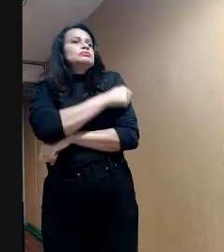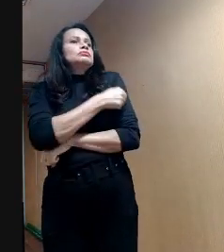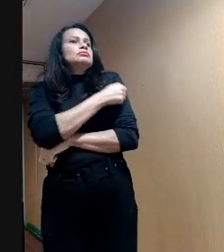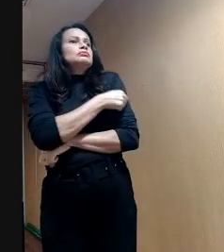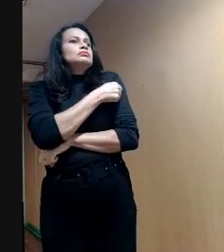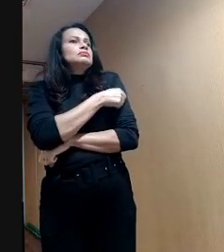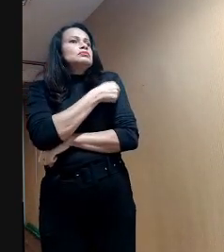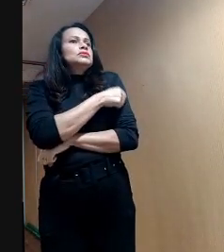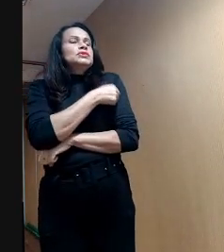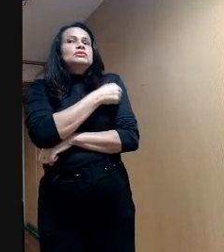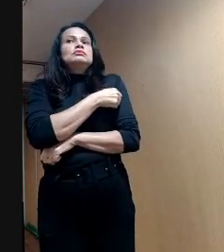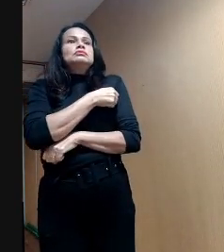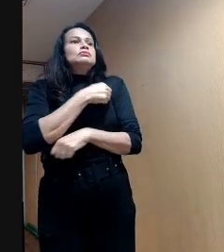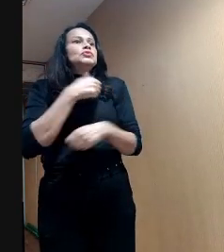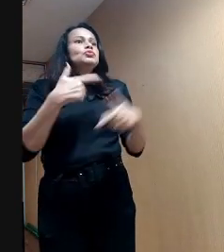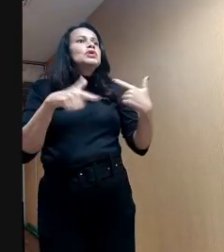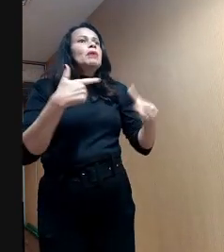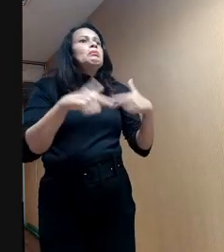do trabalho que a gente vem